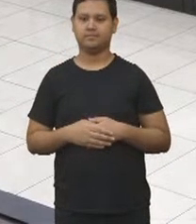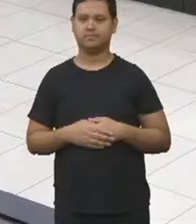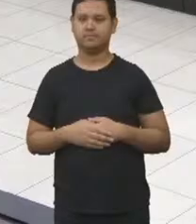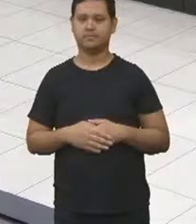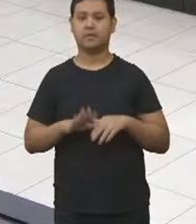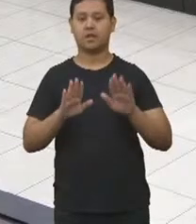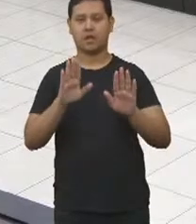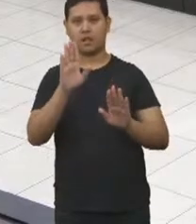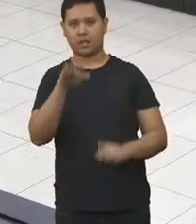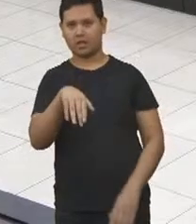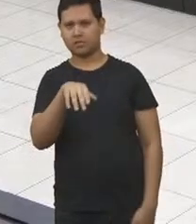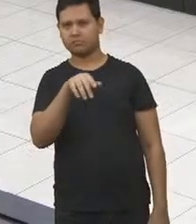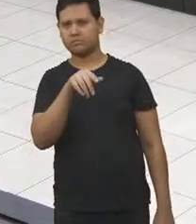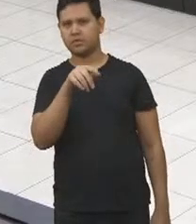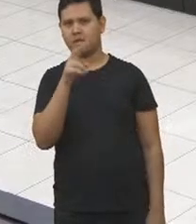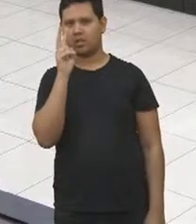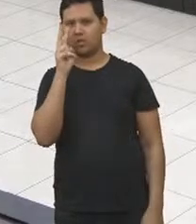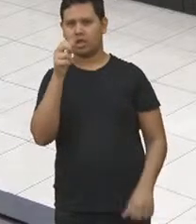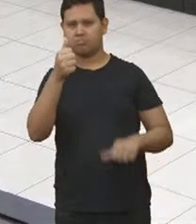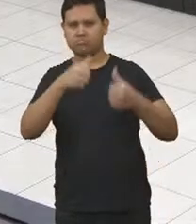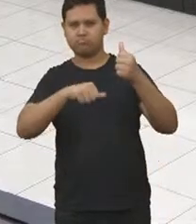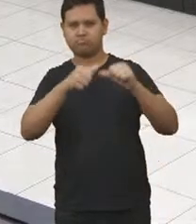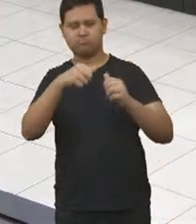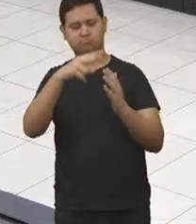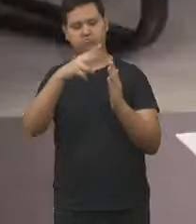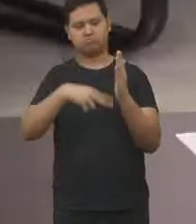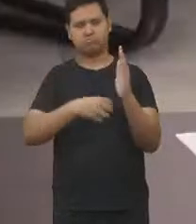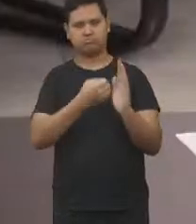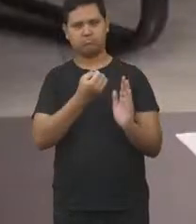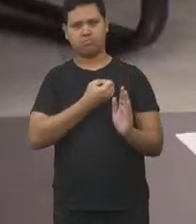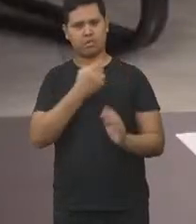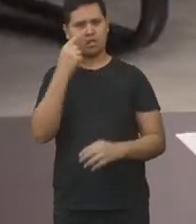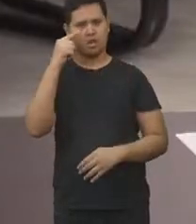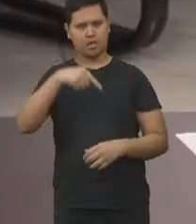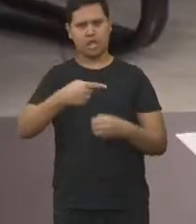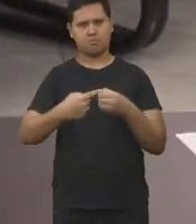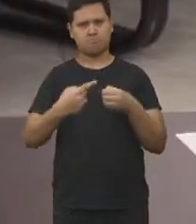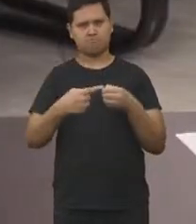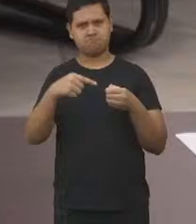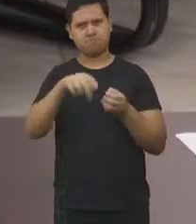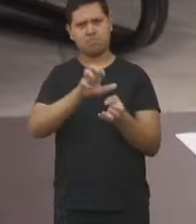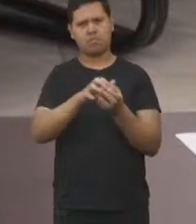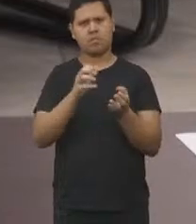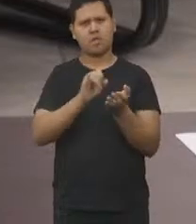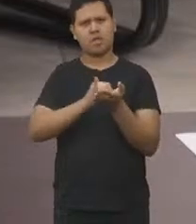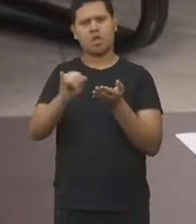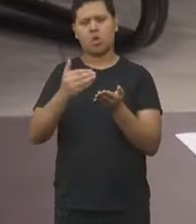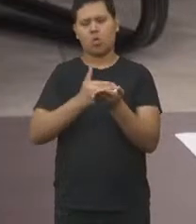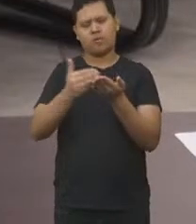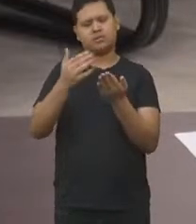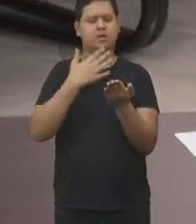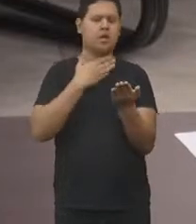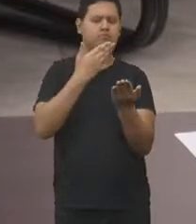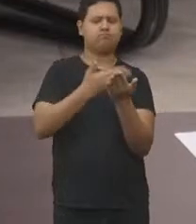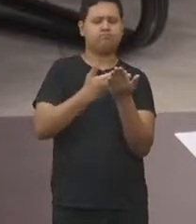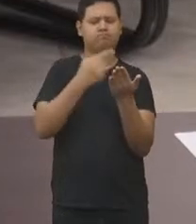Guilherme, eu estou analisando os números aqui da cidade de Jacareí, e fiz uma pesquisa